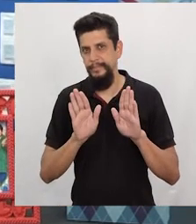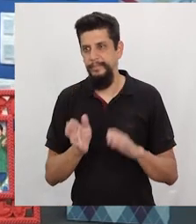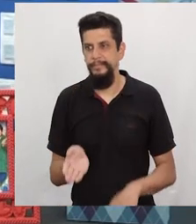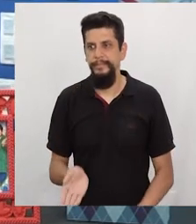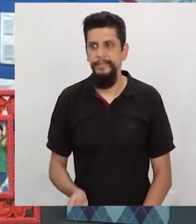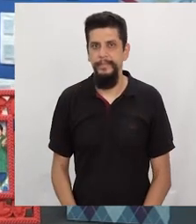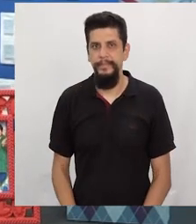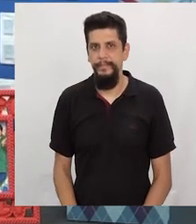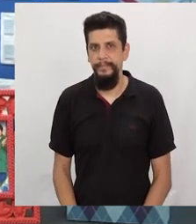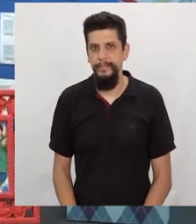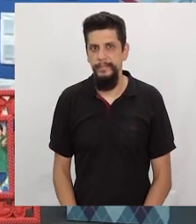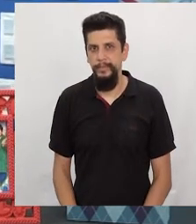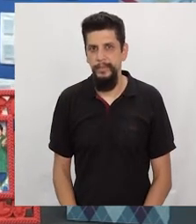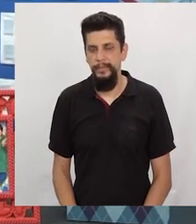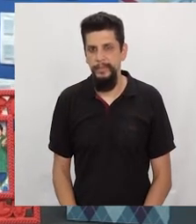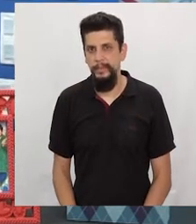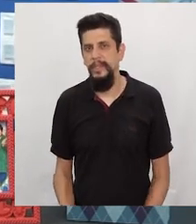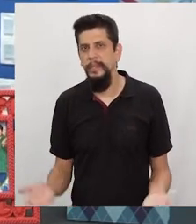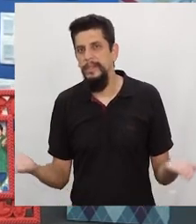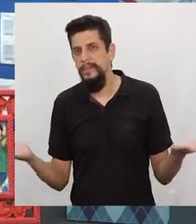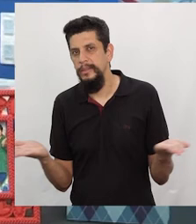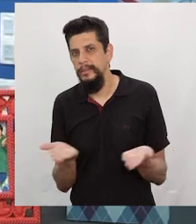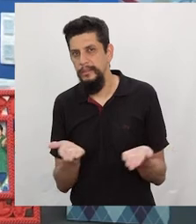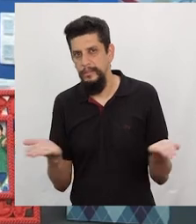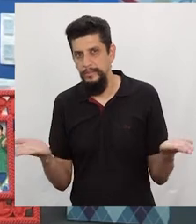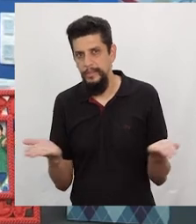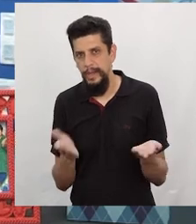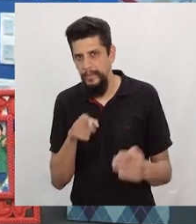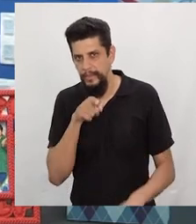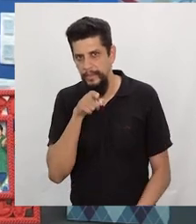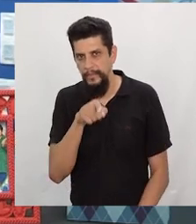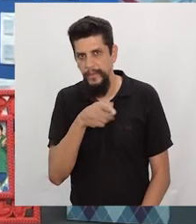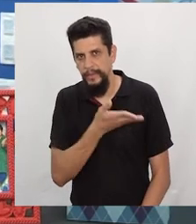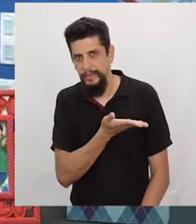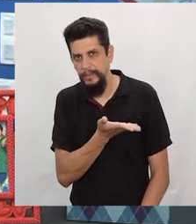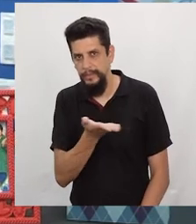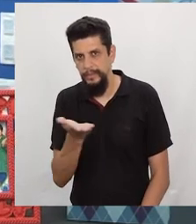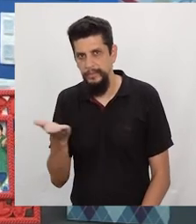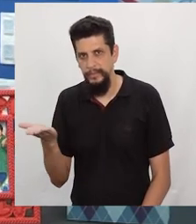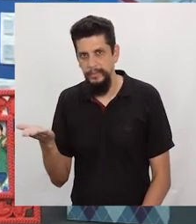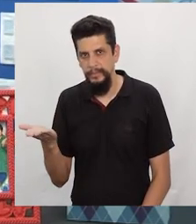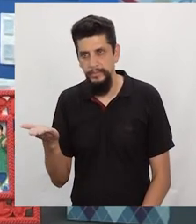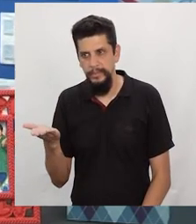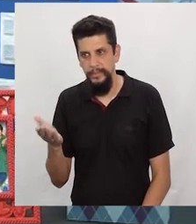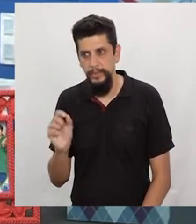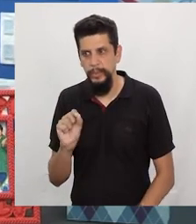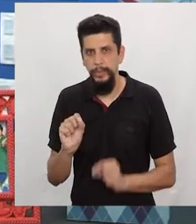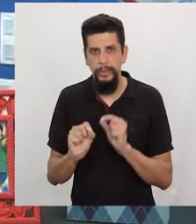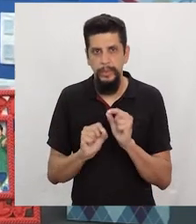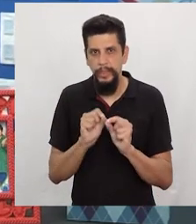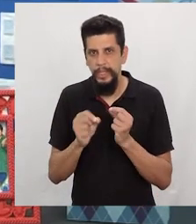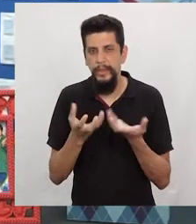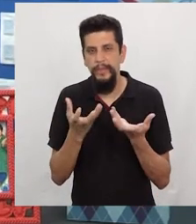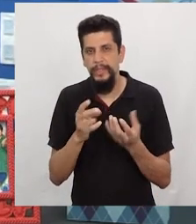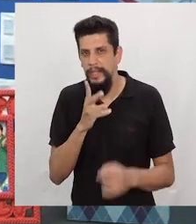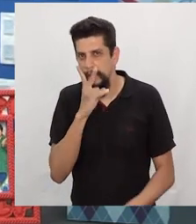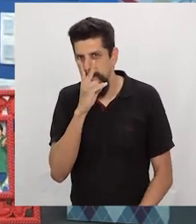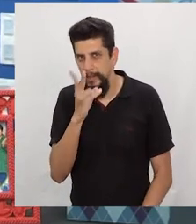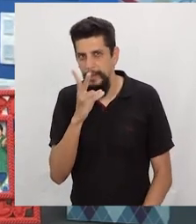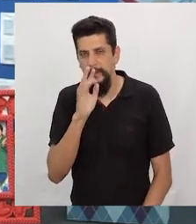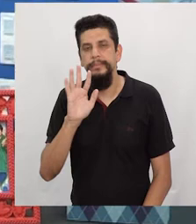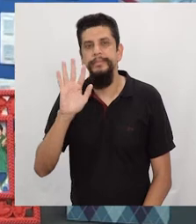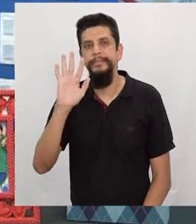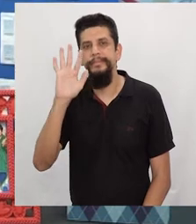lá. E agora, vocês, o que é que vocês acham que